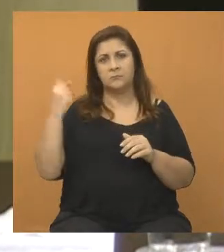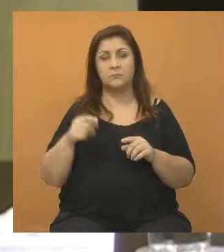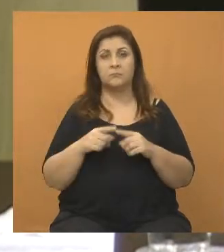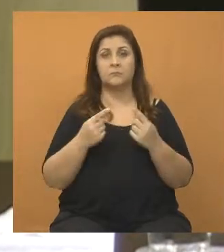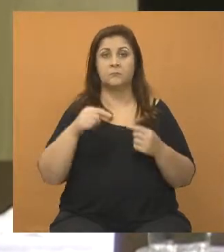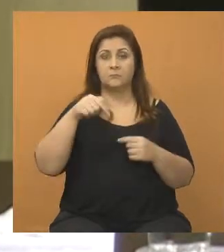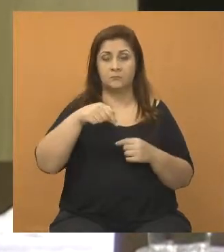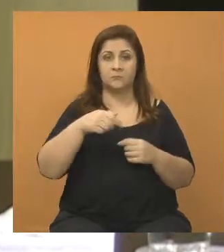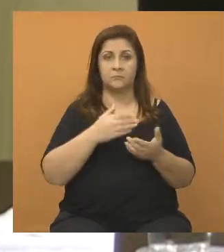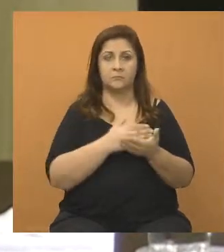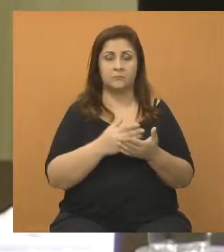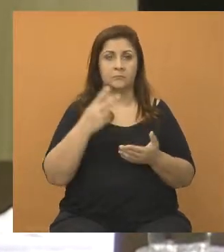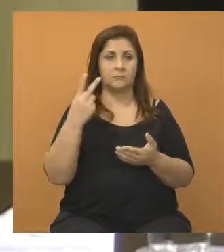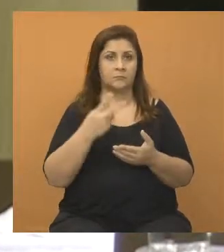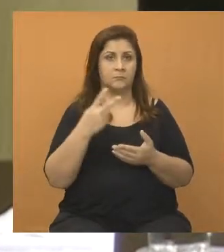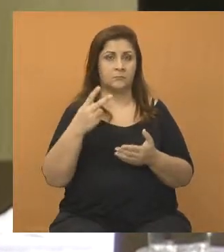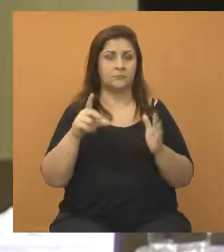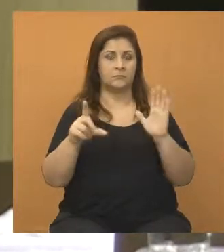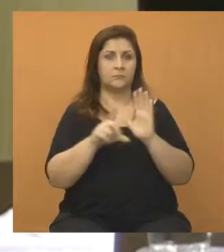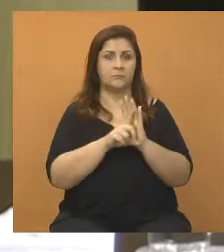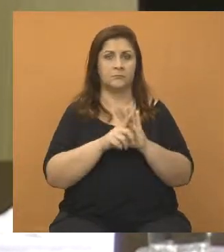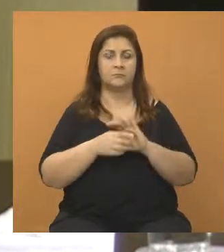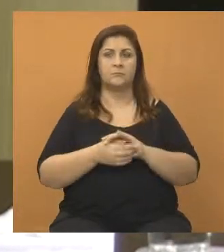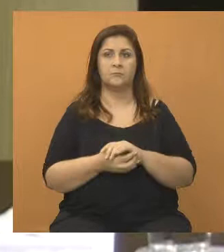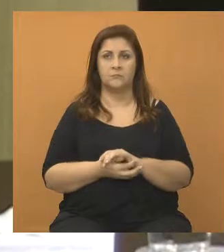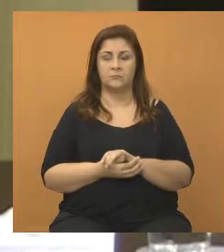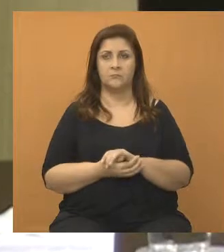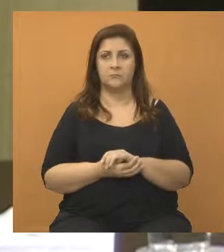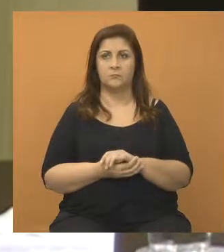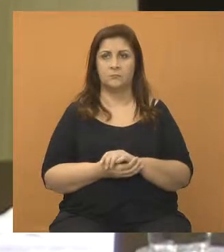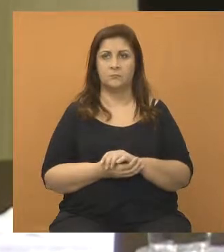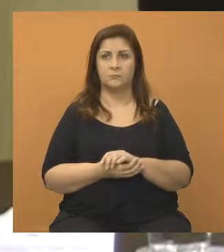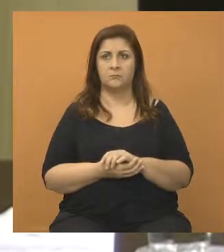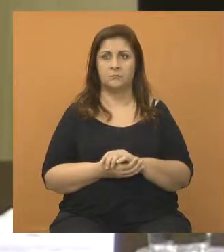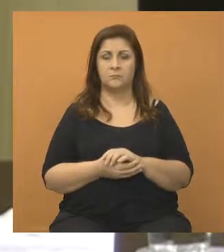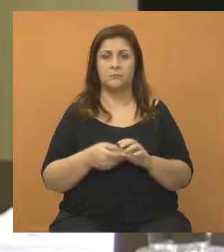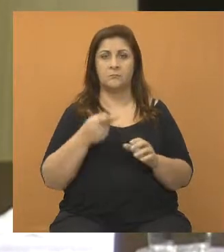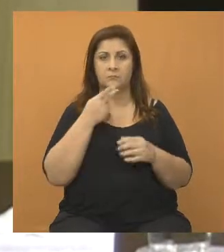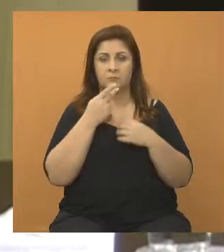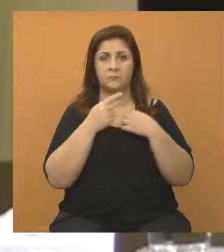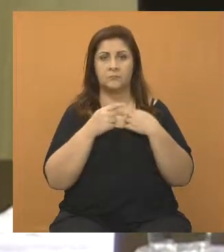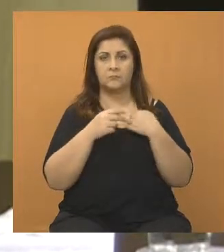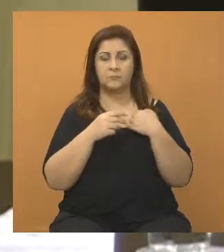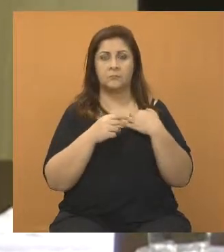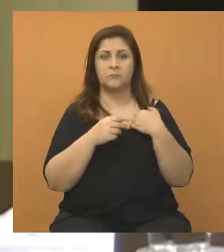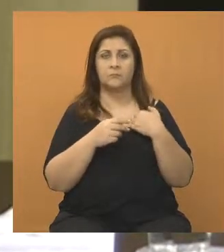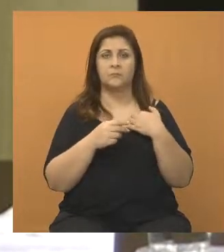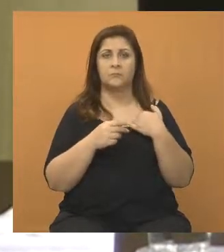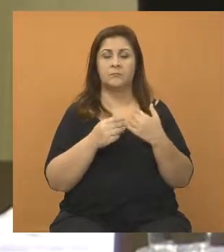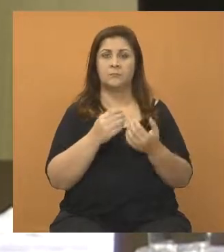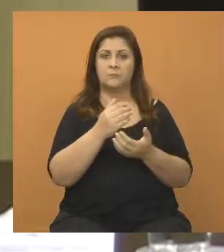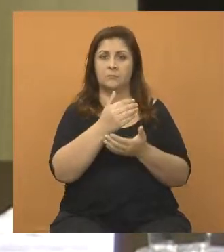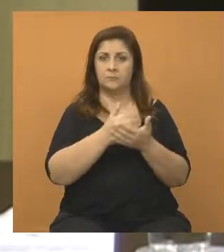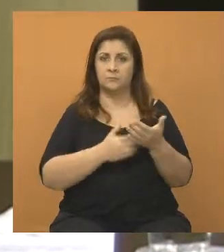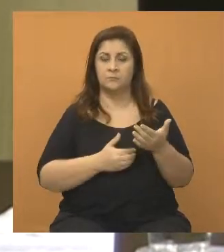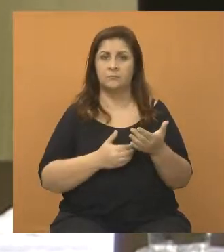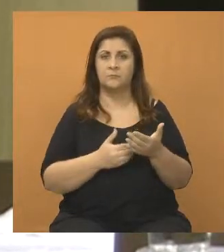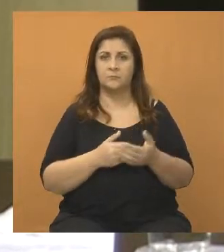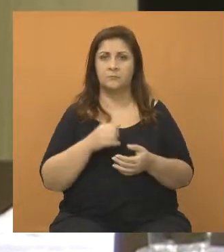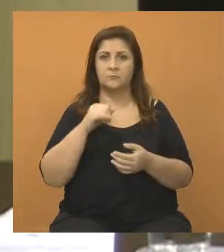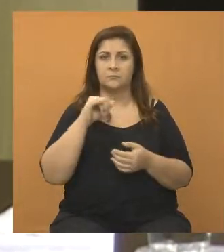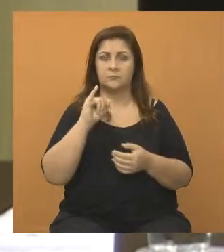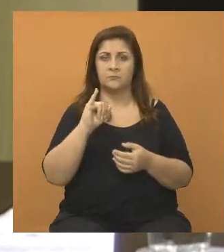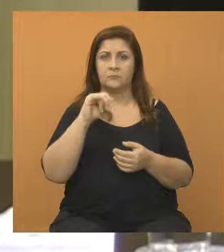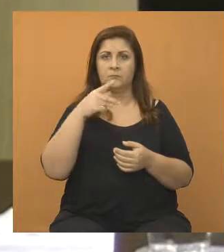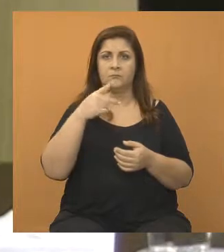dessa gestão, duas leis que dá uma isenção mínima, mas dá uma isenção do IPTU